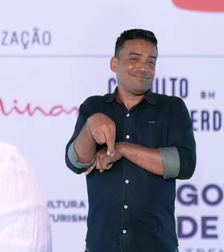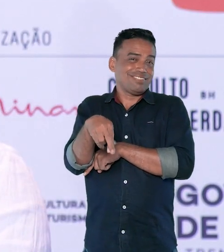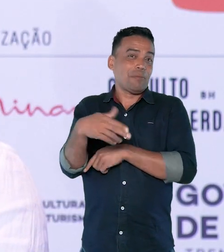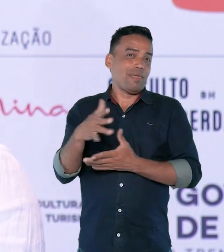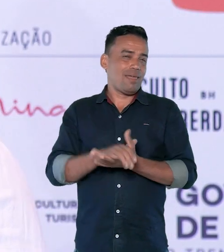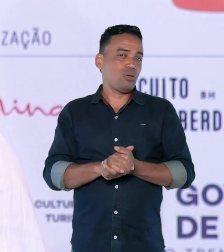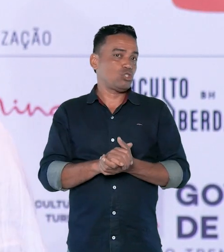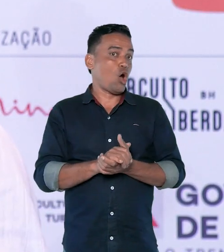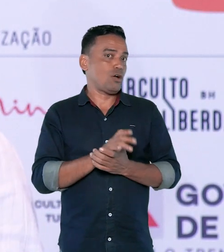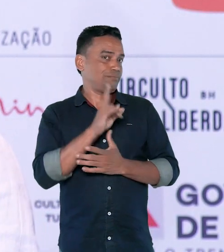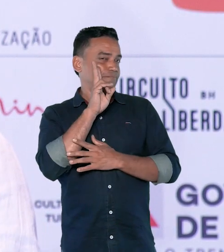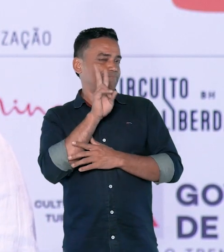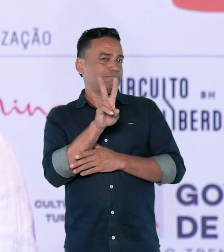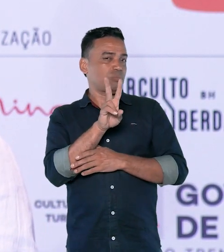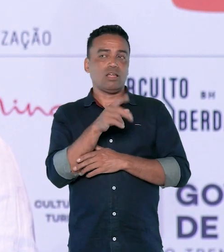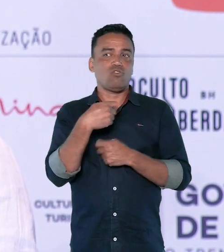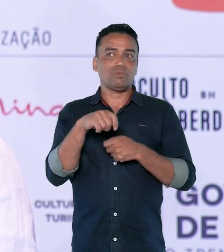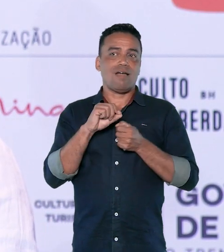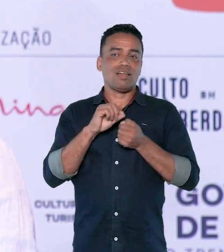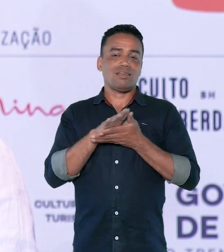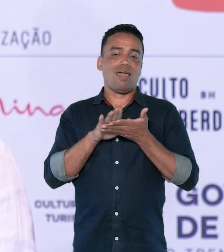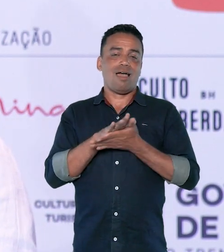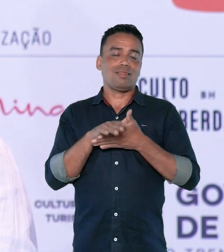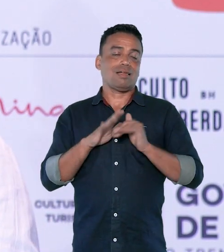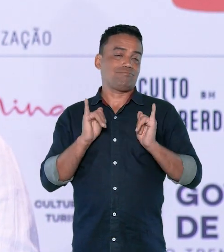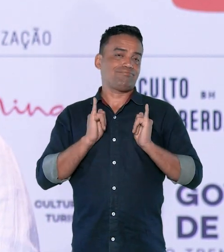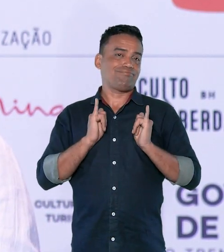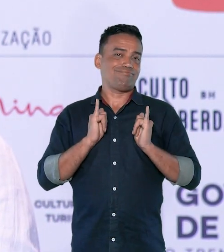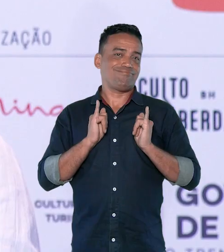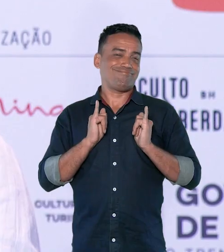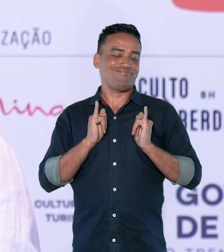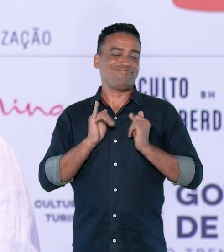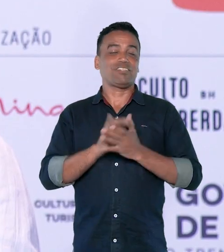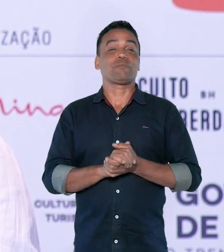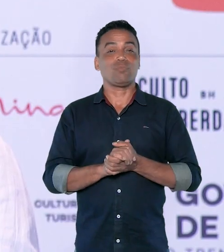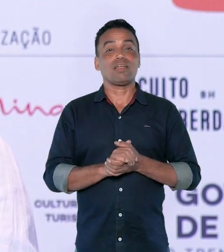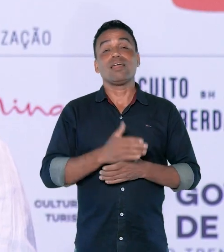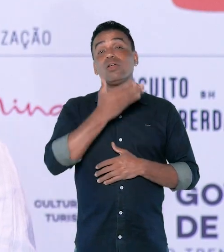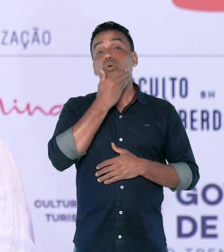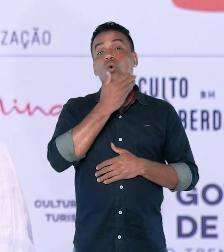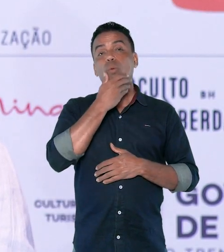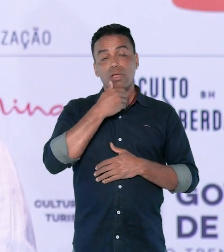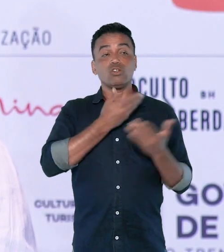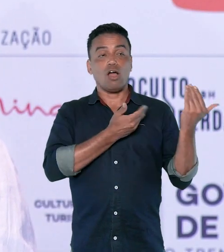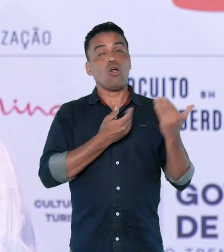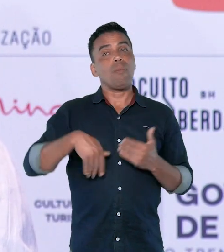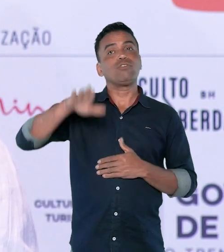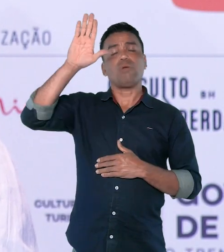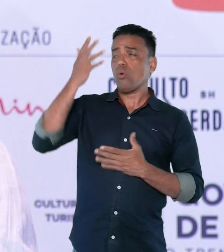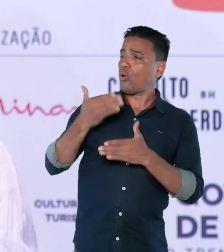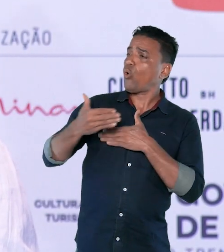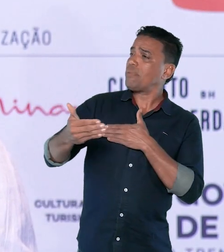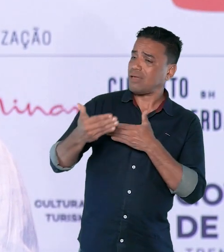E eu ali só cuidando, né? Eu disse, eu não vou precisar fazer nada, pelo jeito, né? E aí ele levantou a mão e disse, não, eu quero começar, né, e